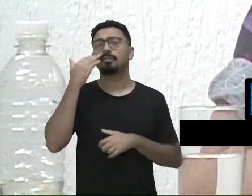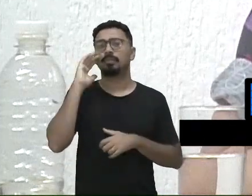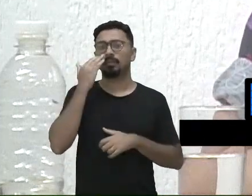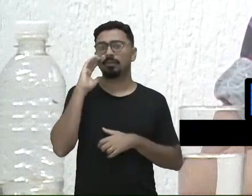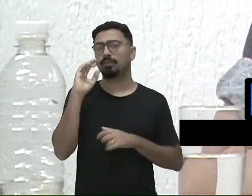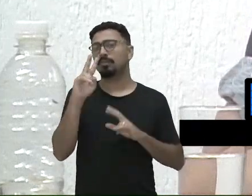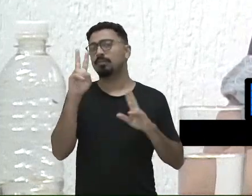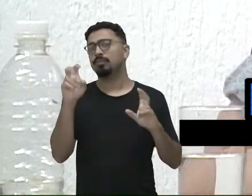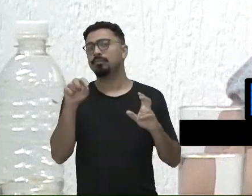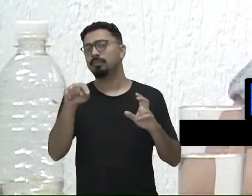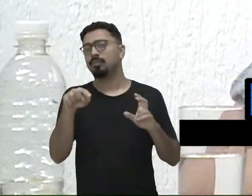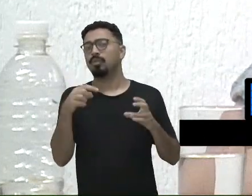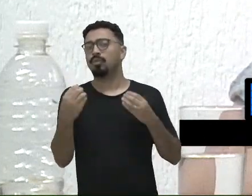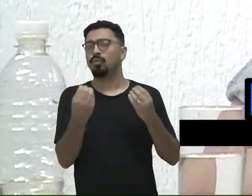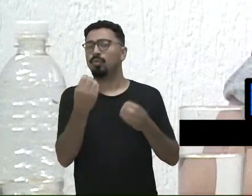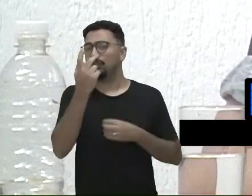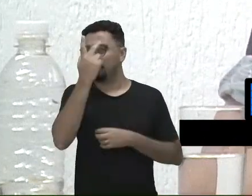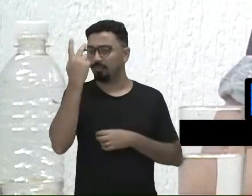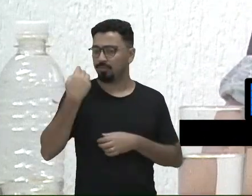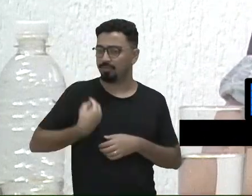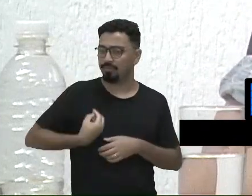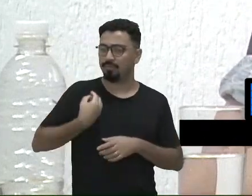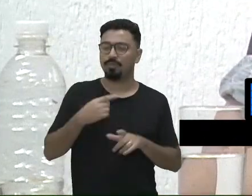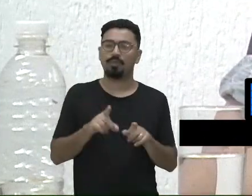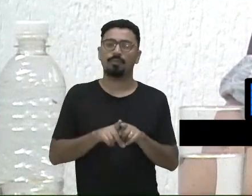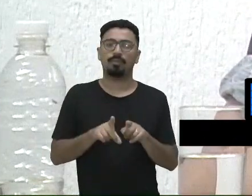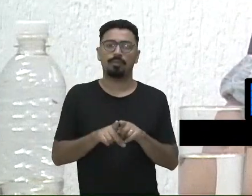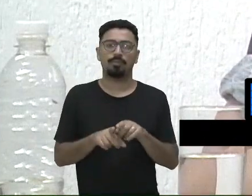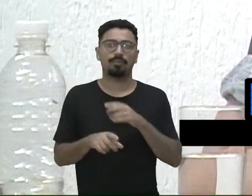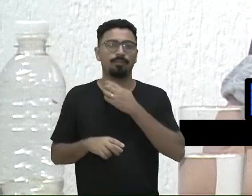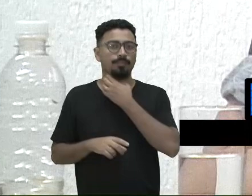que é que as pessoas passam.